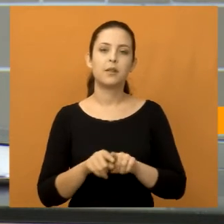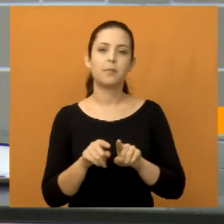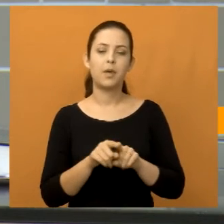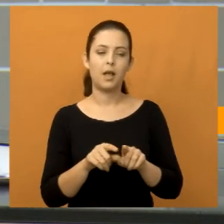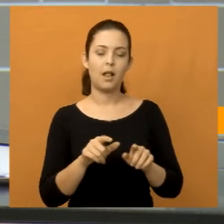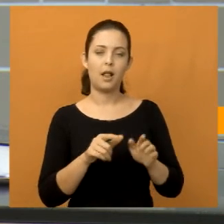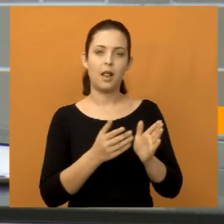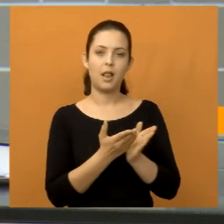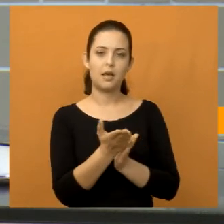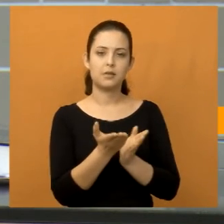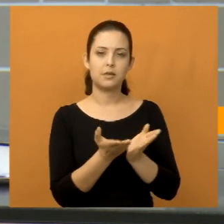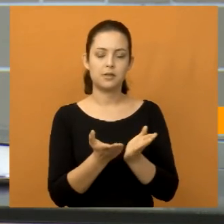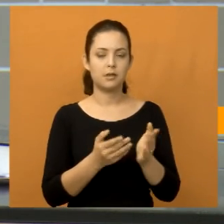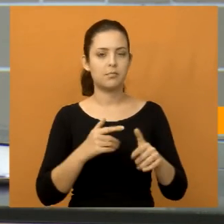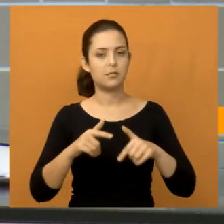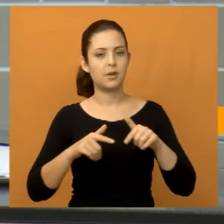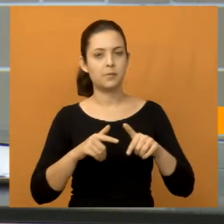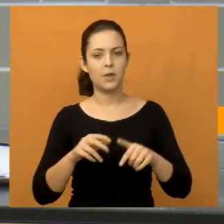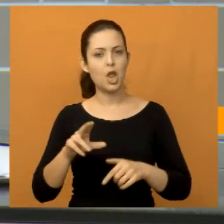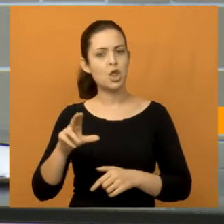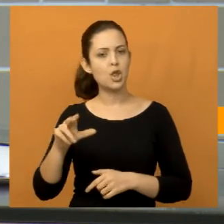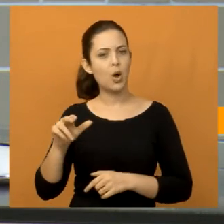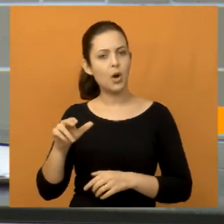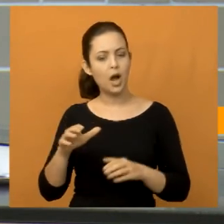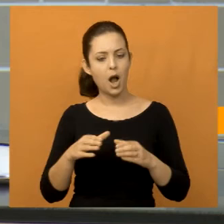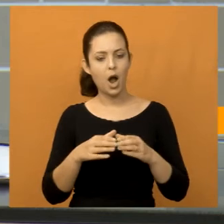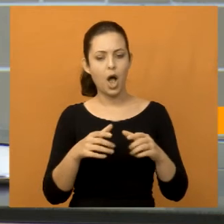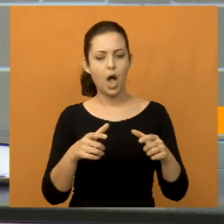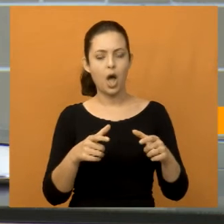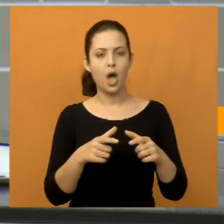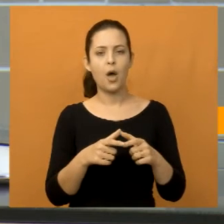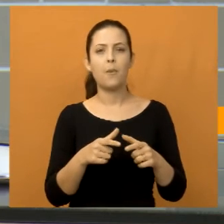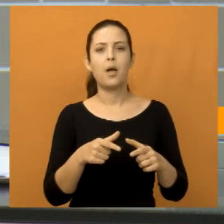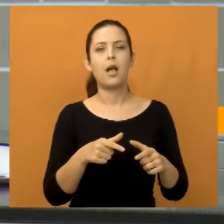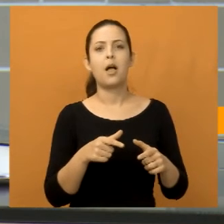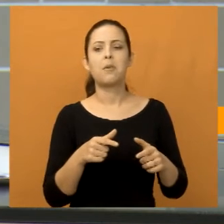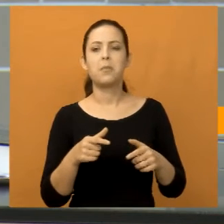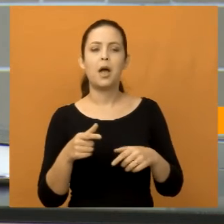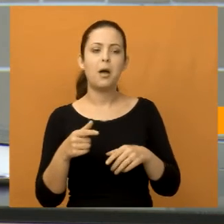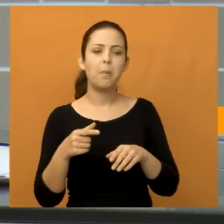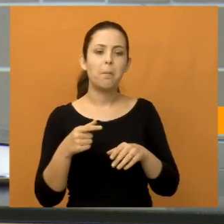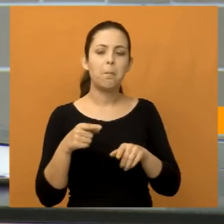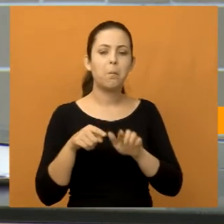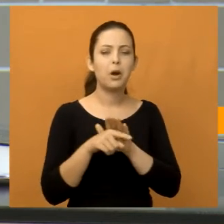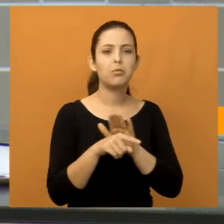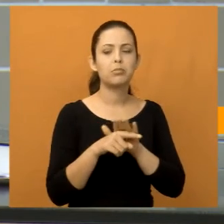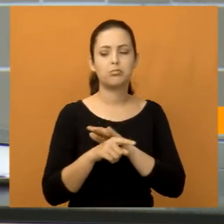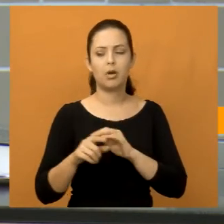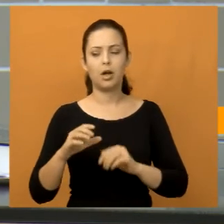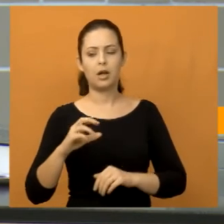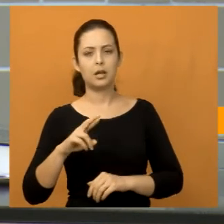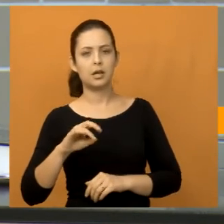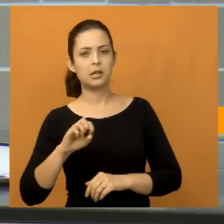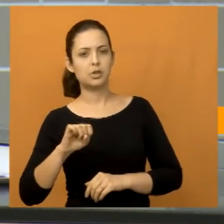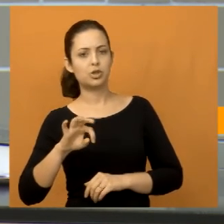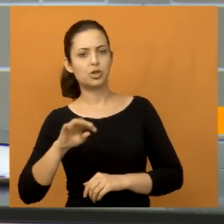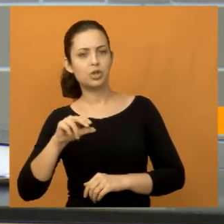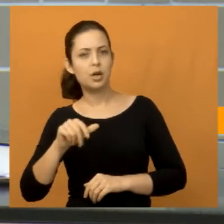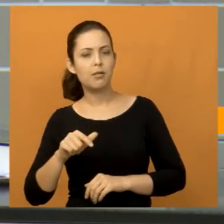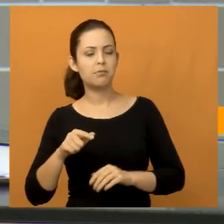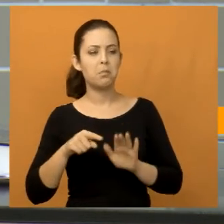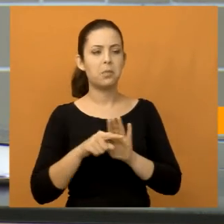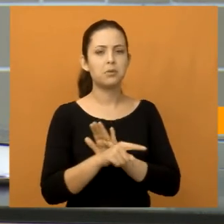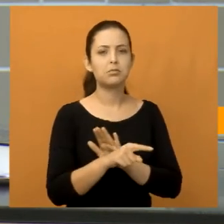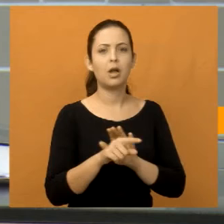entidade, afirmou que em nenhum momento a comissão de licitações foi procurada pelo senhor Christian Lemos para tratar